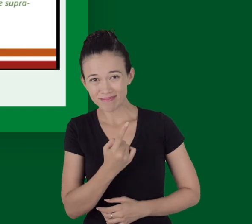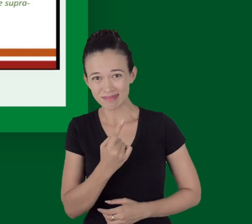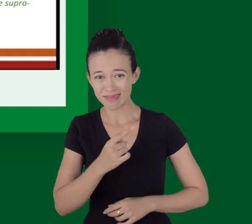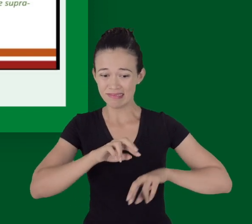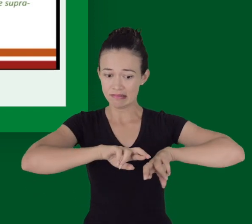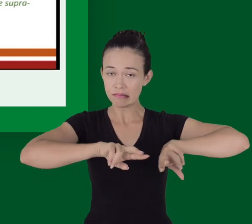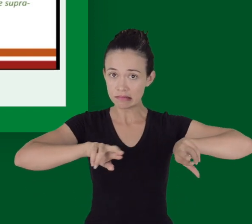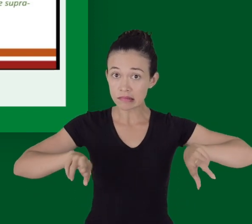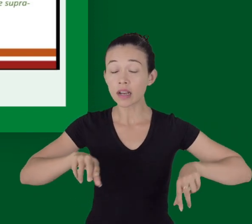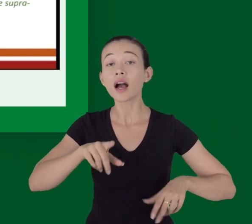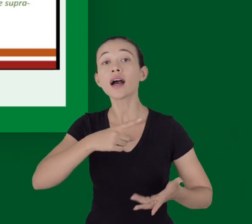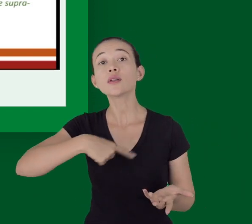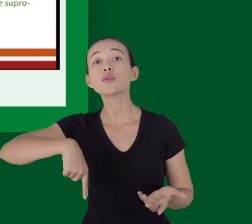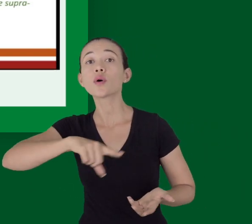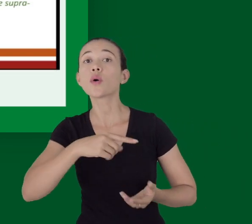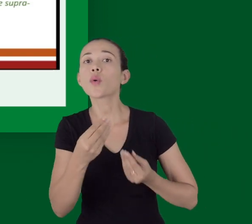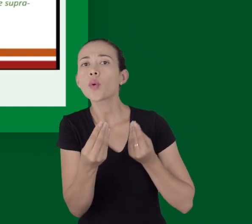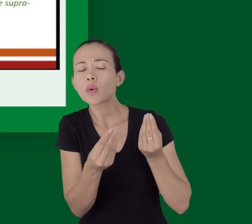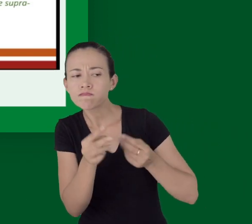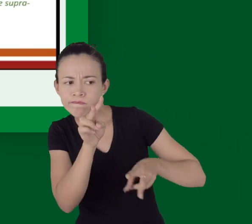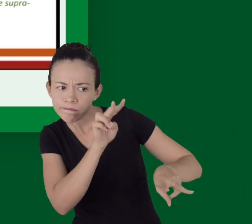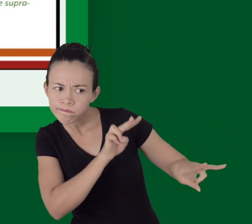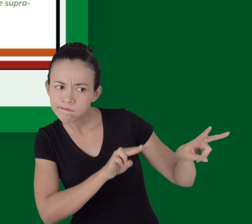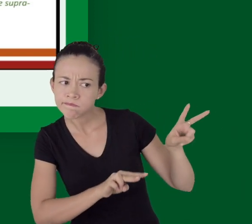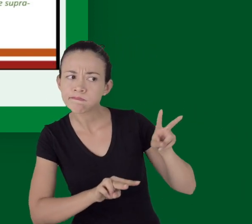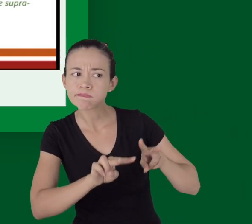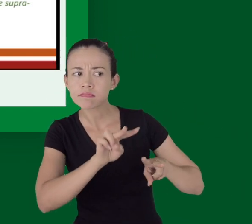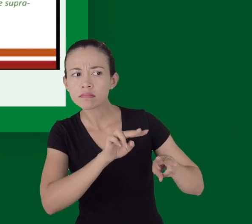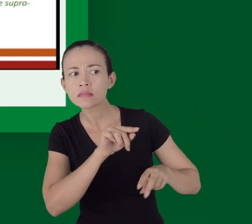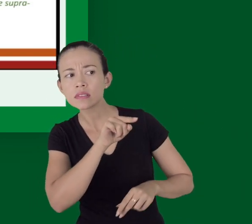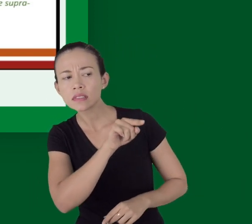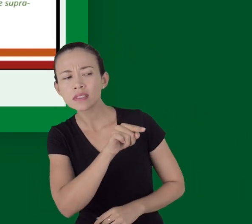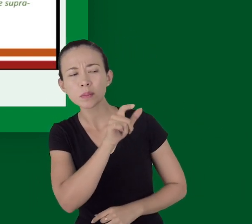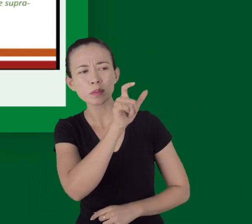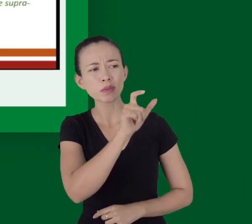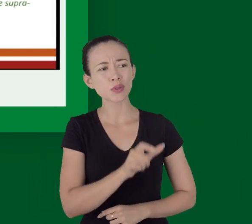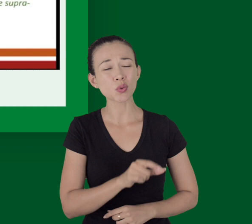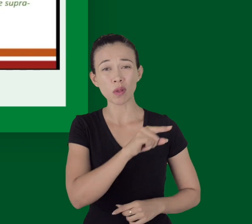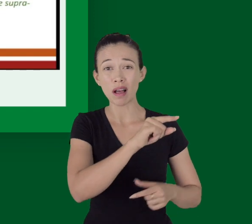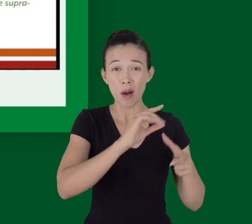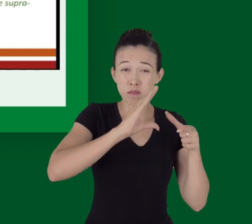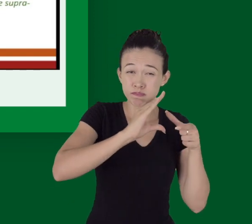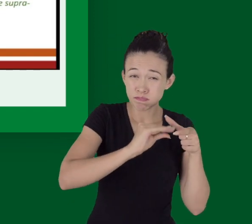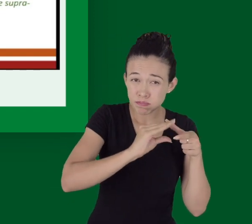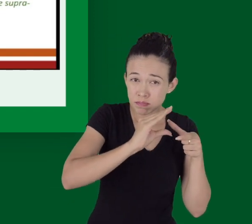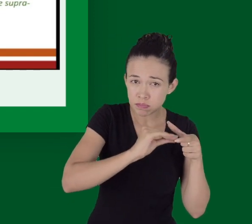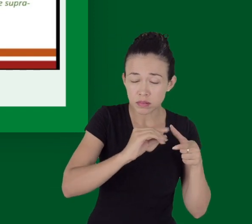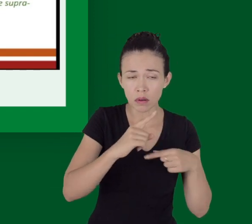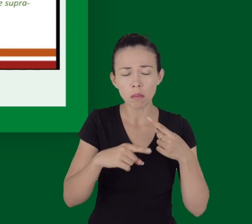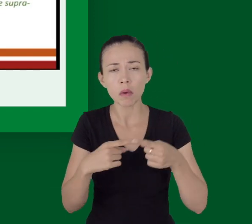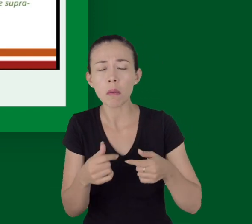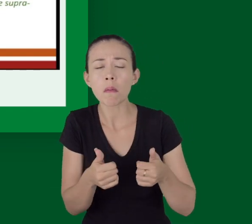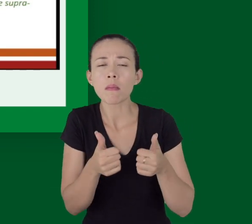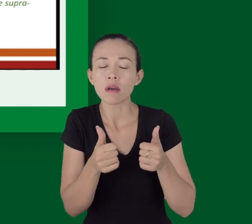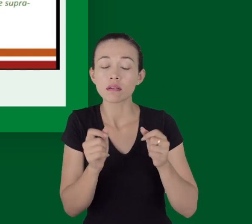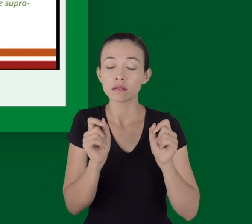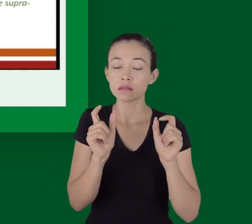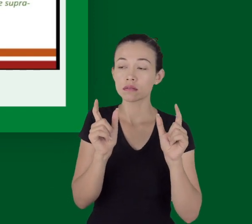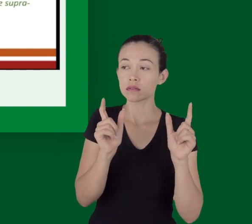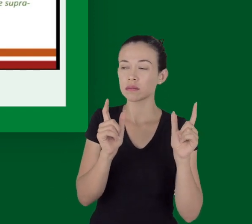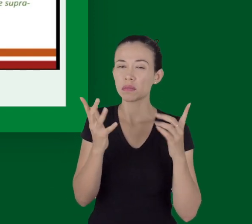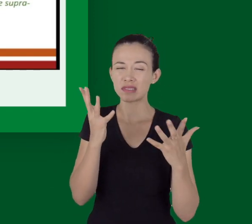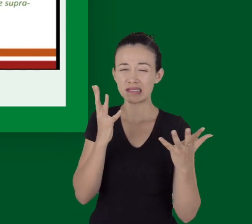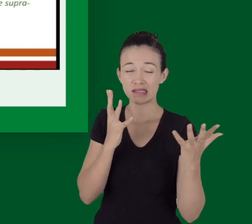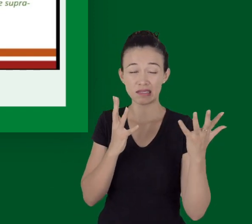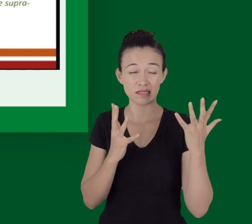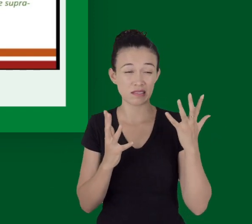Então, dentro deste processo, a gente pode ter como uma clínica importante perda temporária da consciência, desorientação,